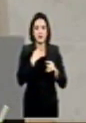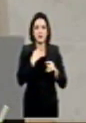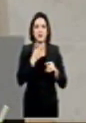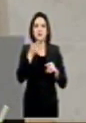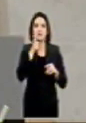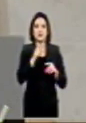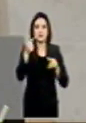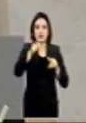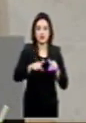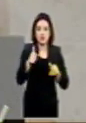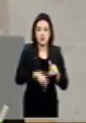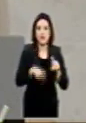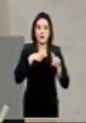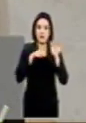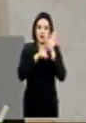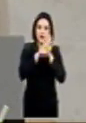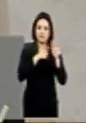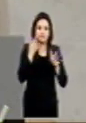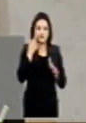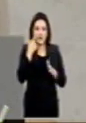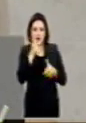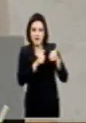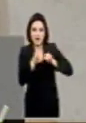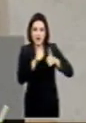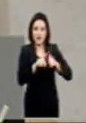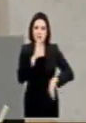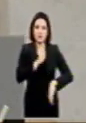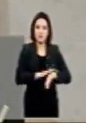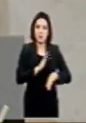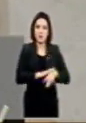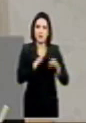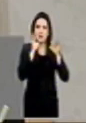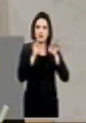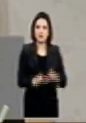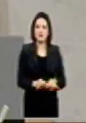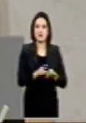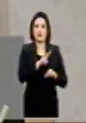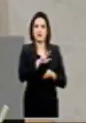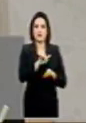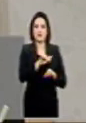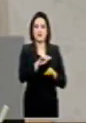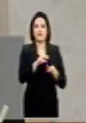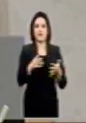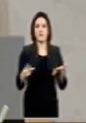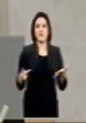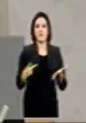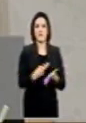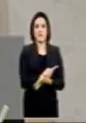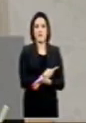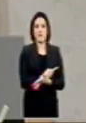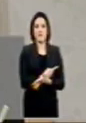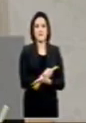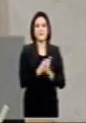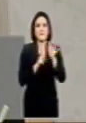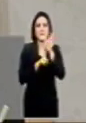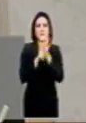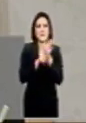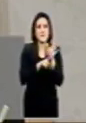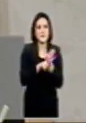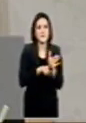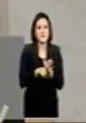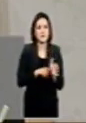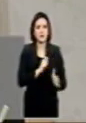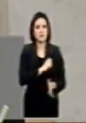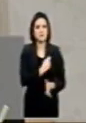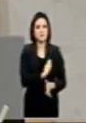sejam examinadas no momento procedimental próprio, no curso da investigação, para saber